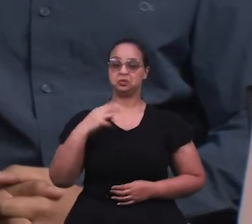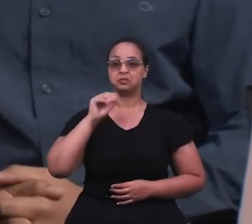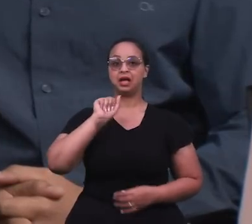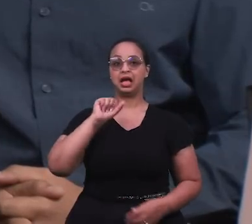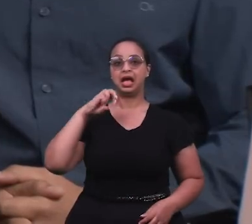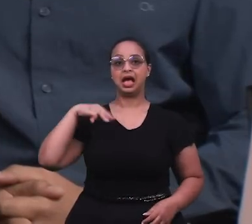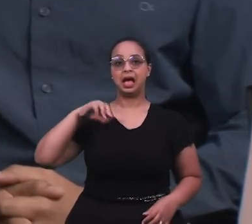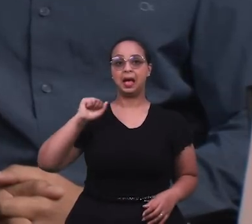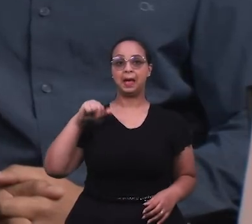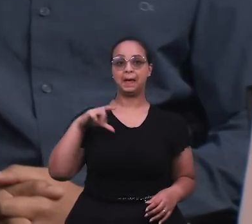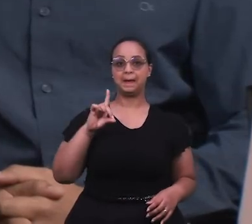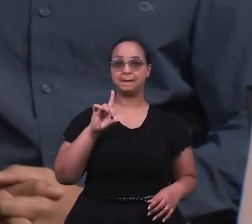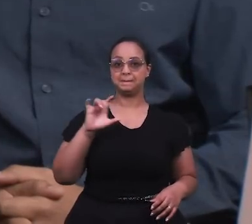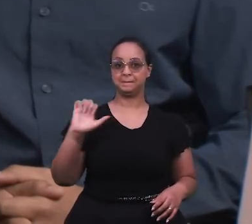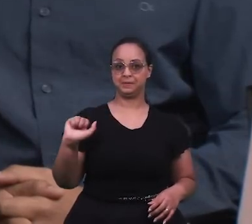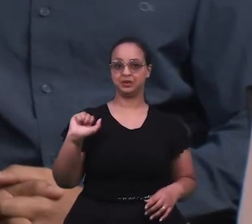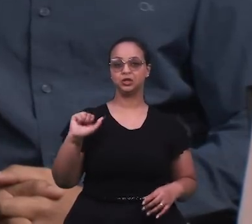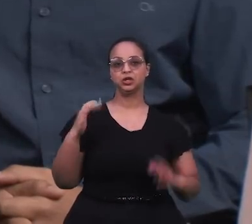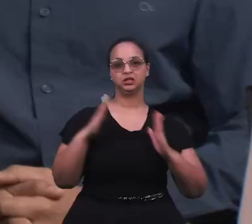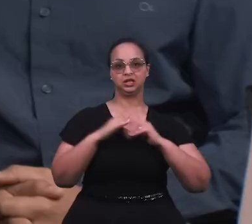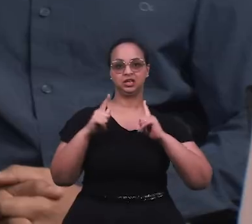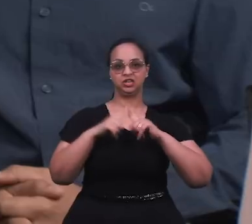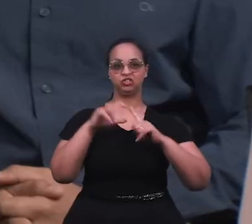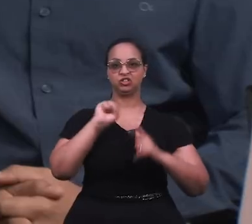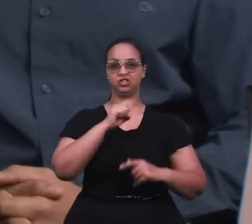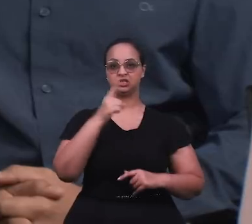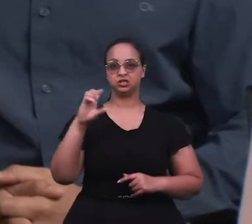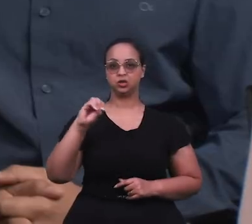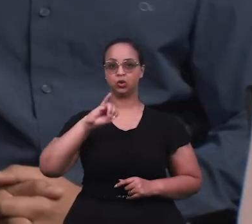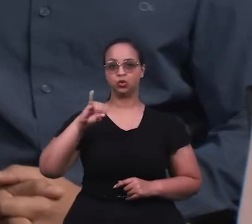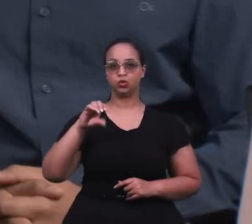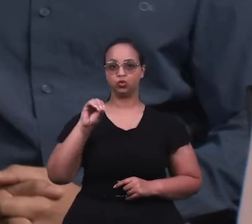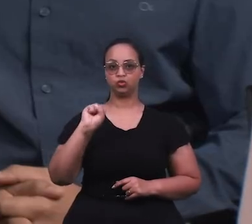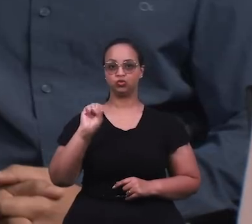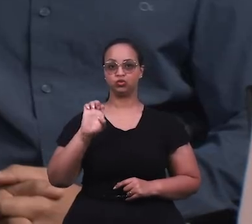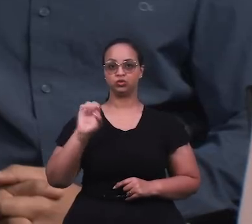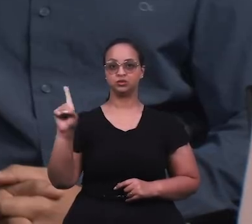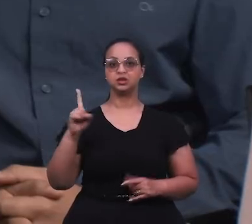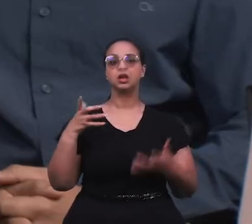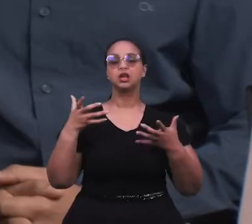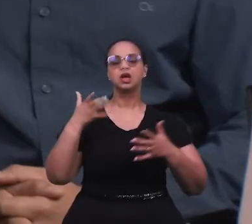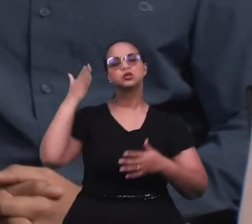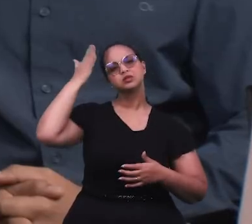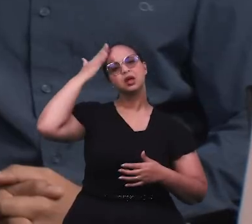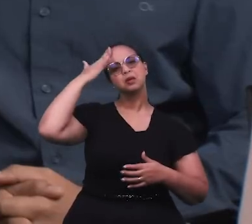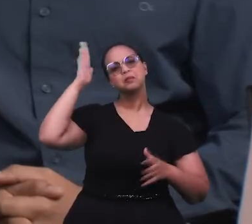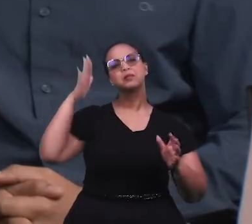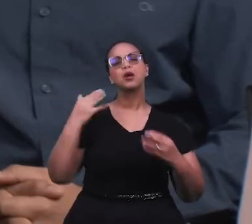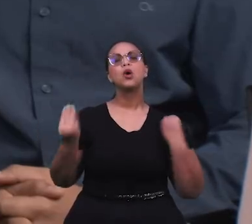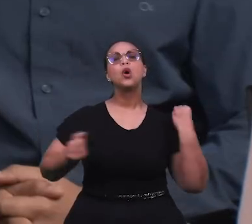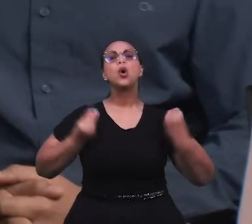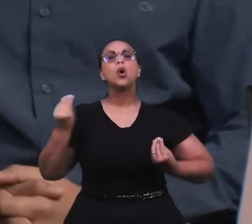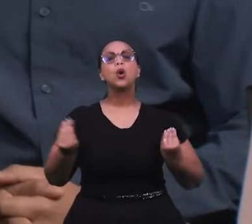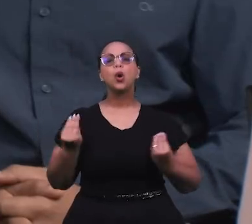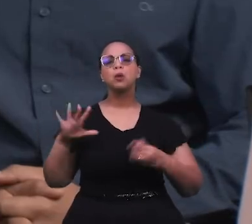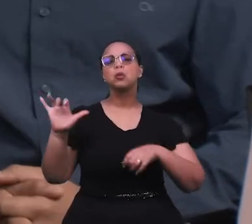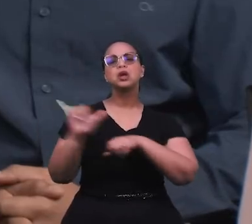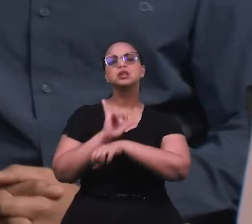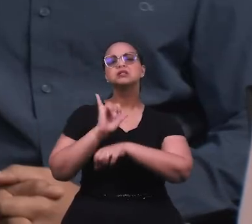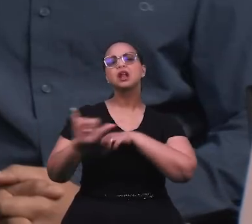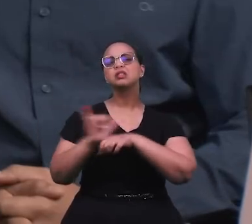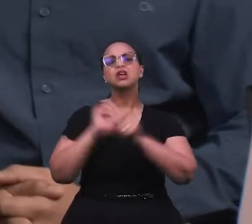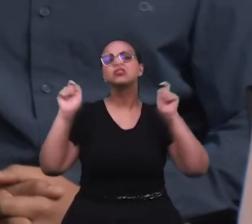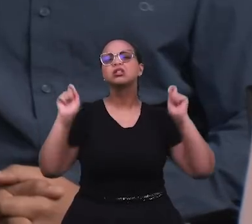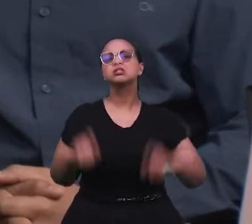sou da Igreja de São José, do Ministério do Pastor Carlos Barbosa. E, pastor, eu gostaria de saber quais os recursos espirituais que nós podemos usar para superar